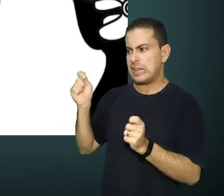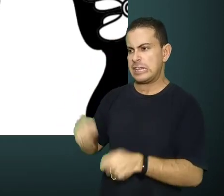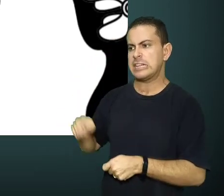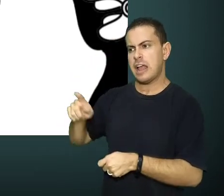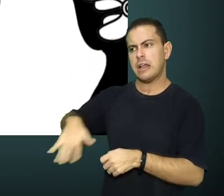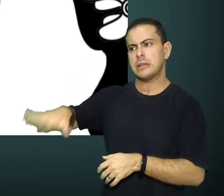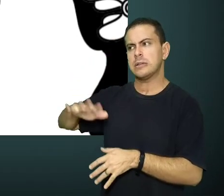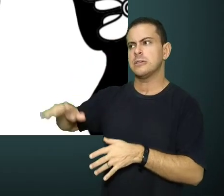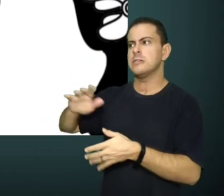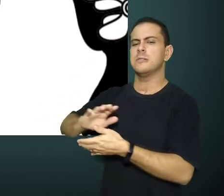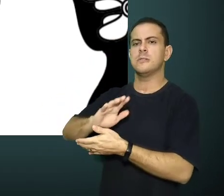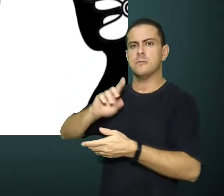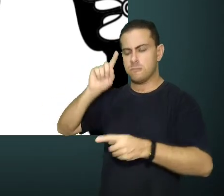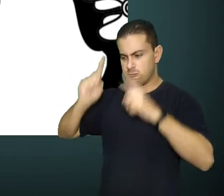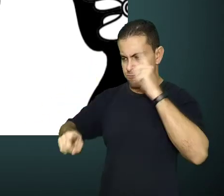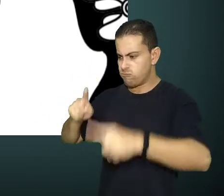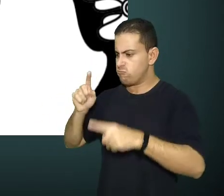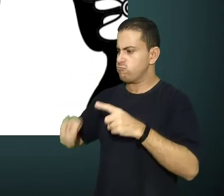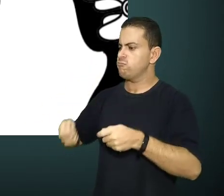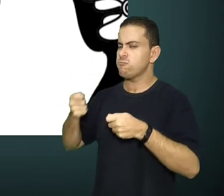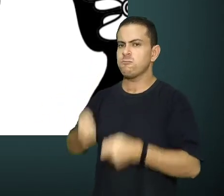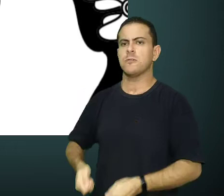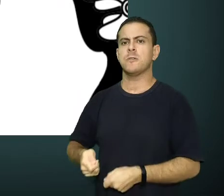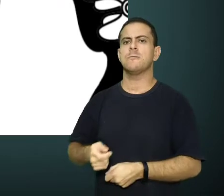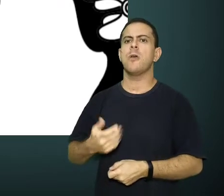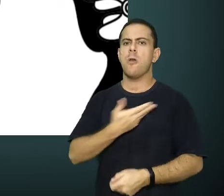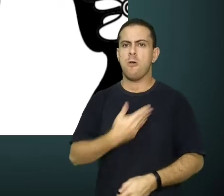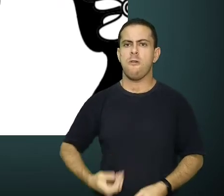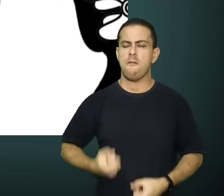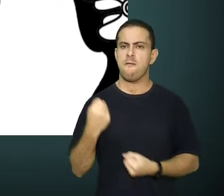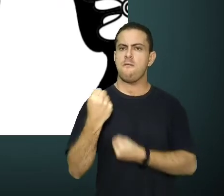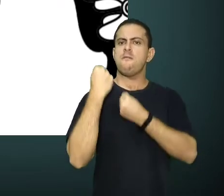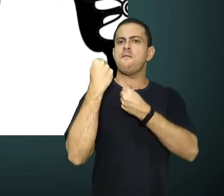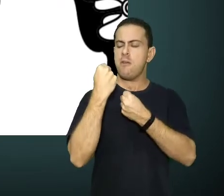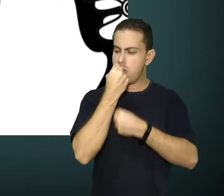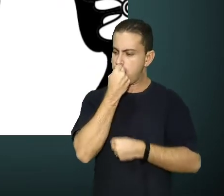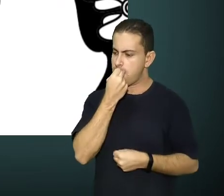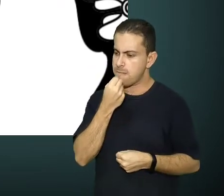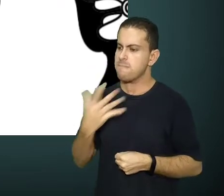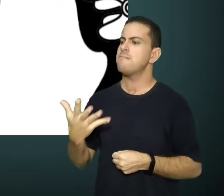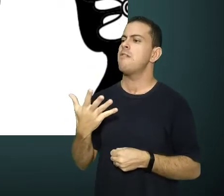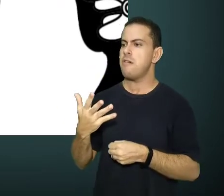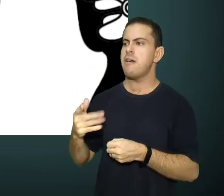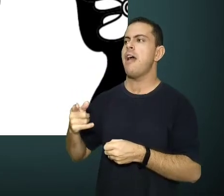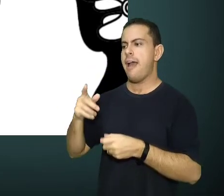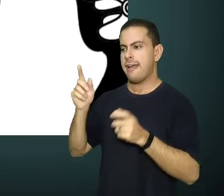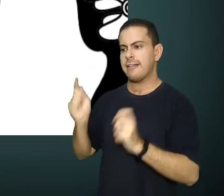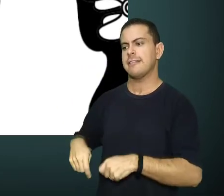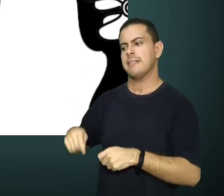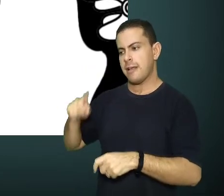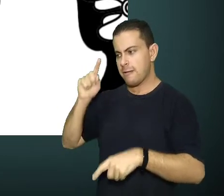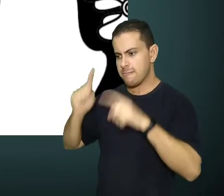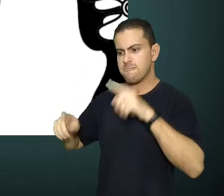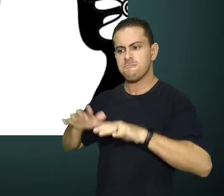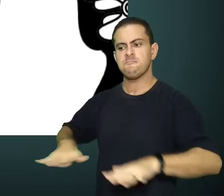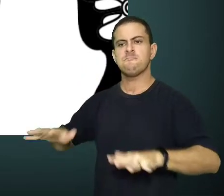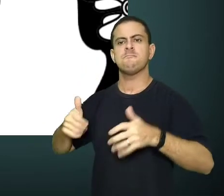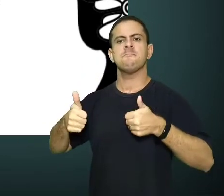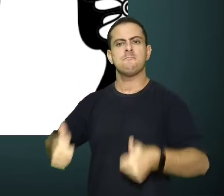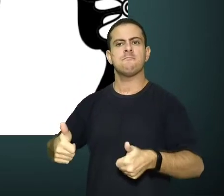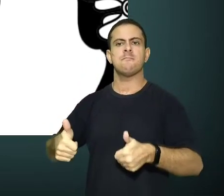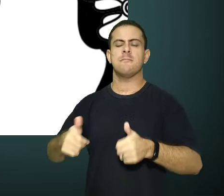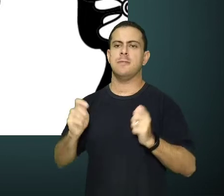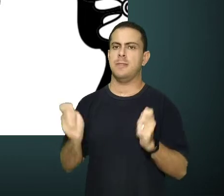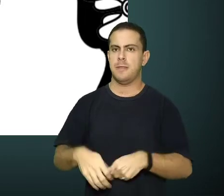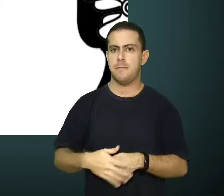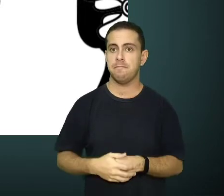a instabilidade política da época. Para eles, um governo forte parecia uma boa saída para controlar aquela